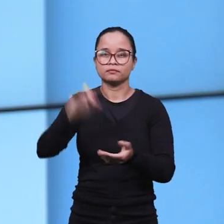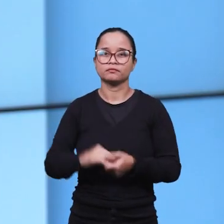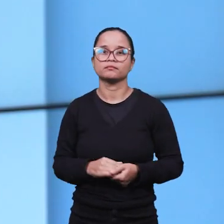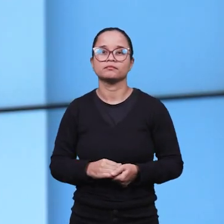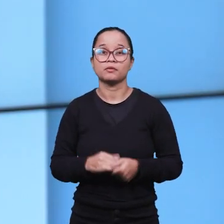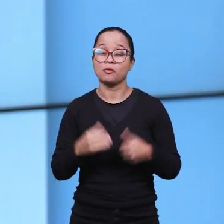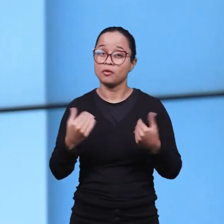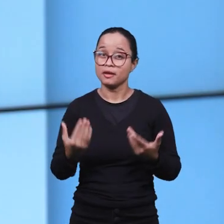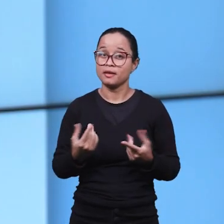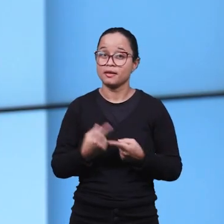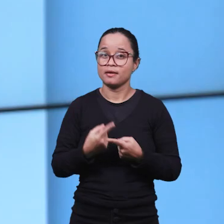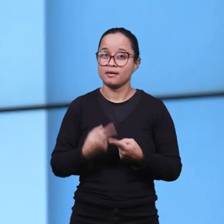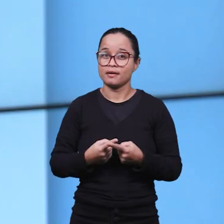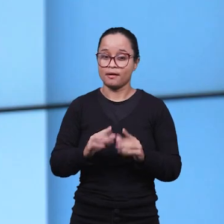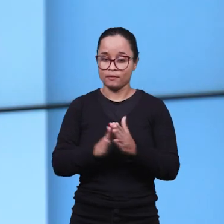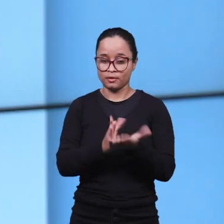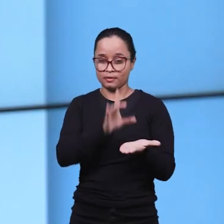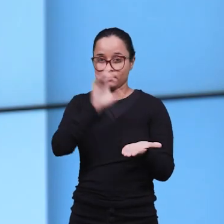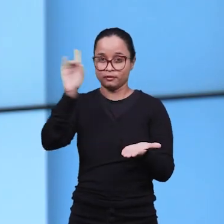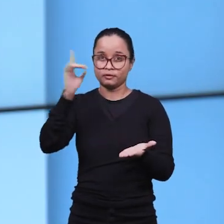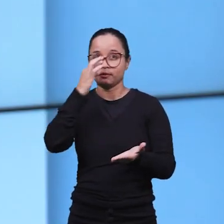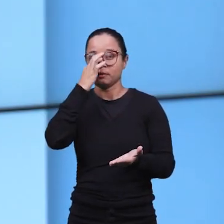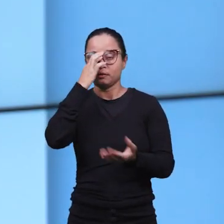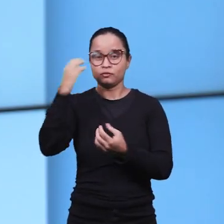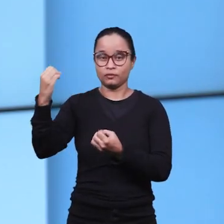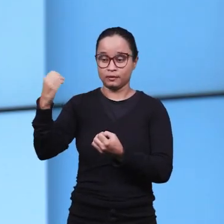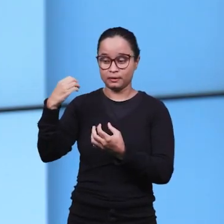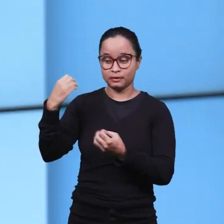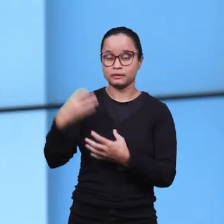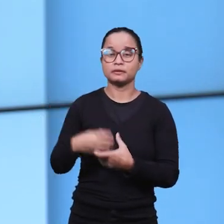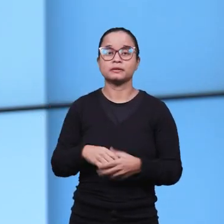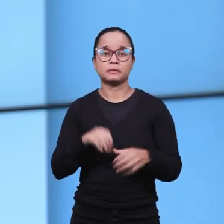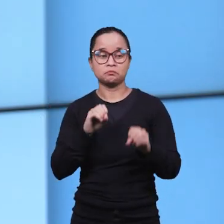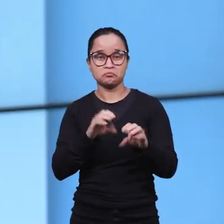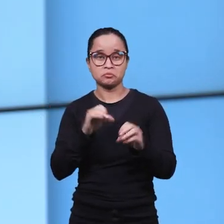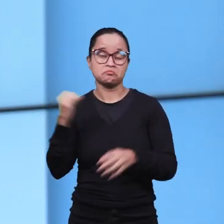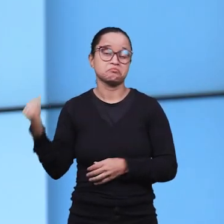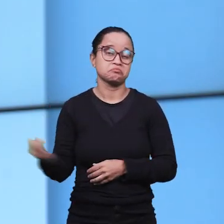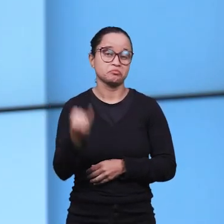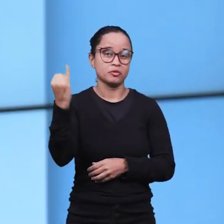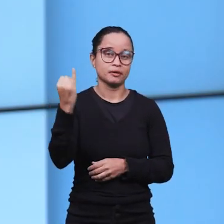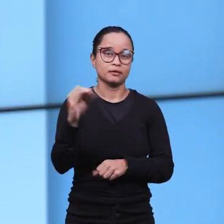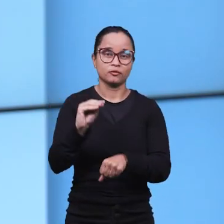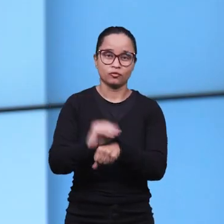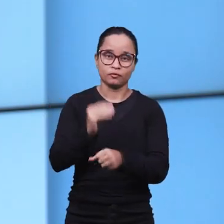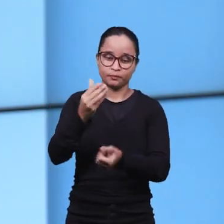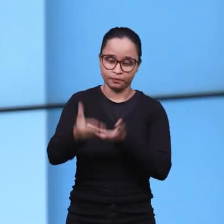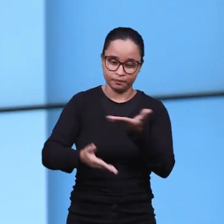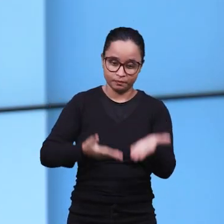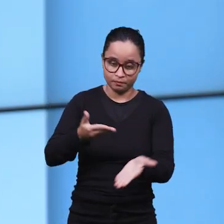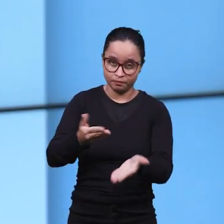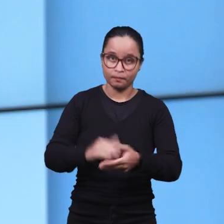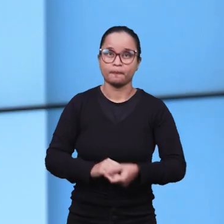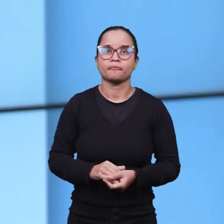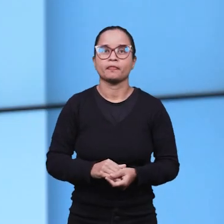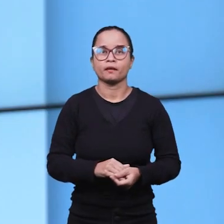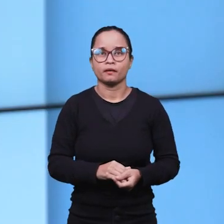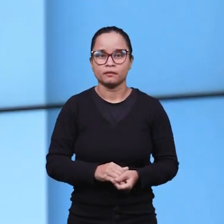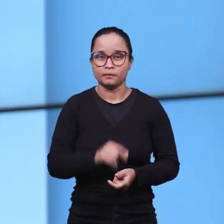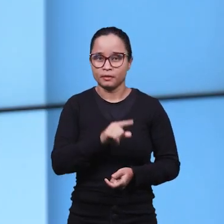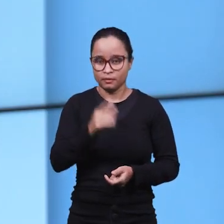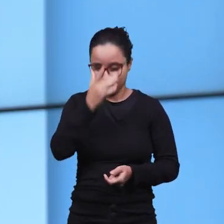Deus, pois a Palavra de Deus nos ensina sobre a importância do cuidado e da consideração pelos